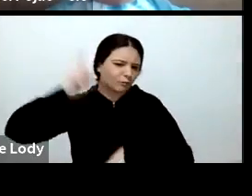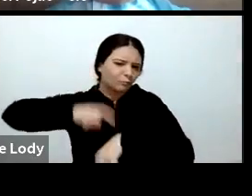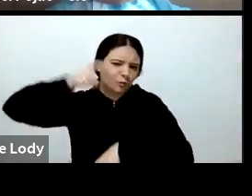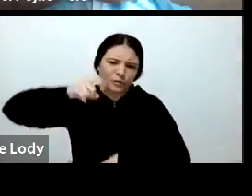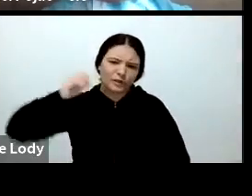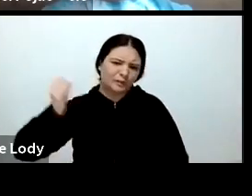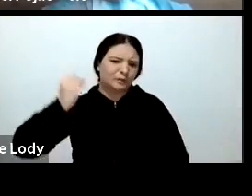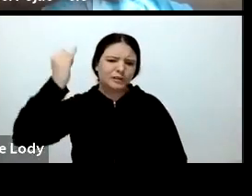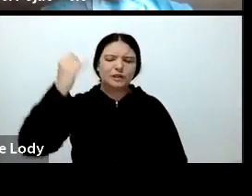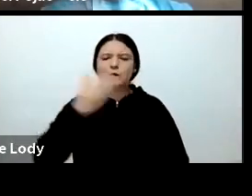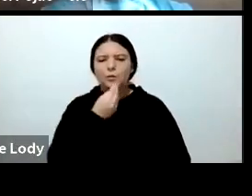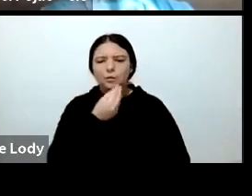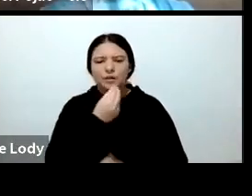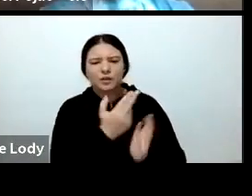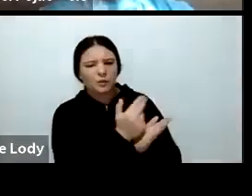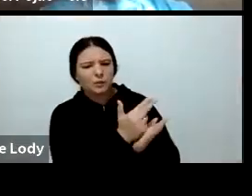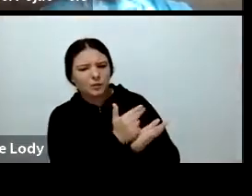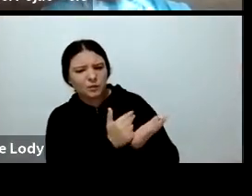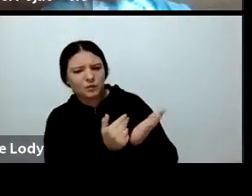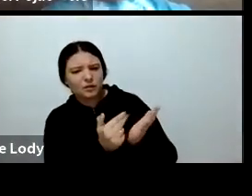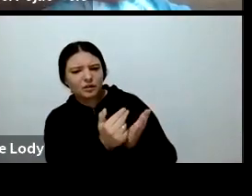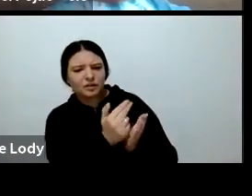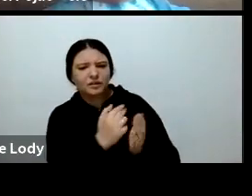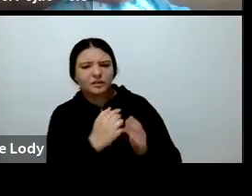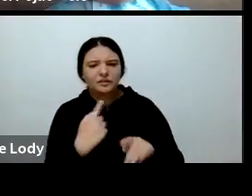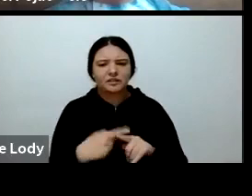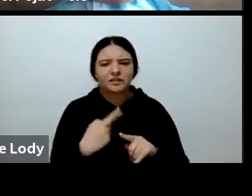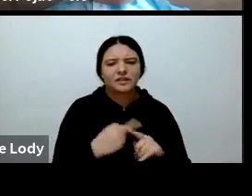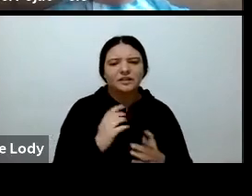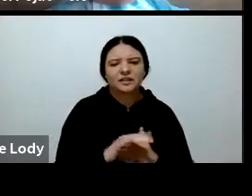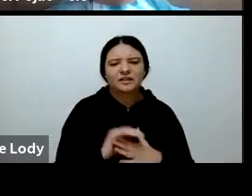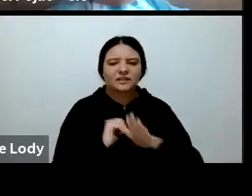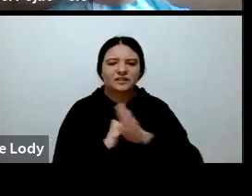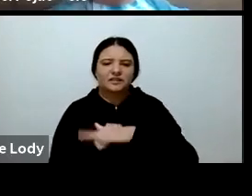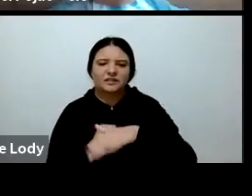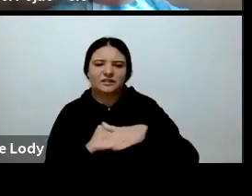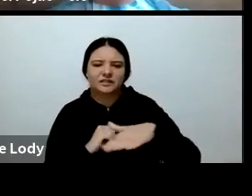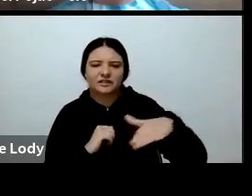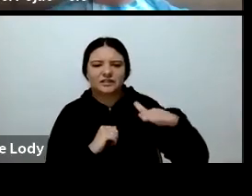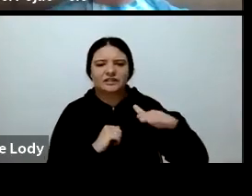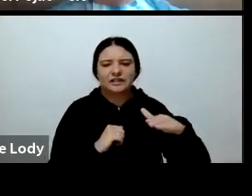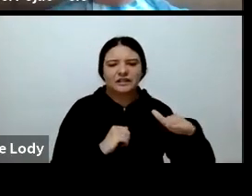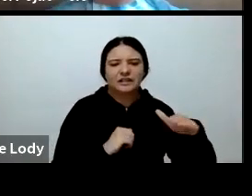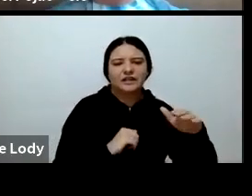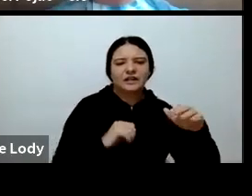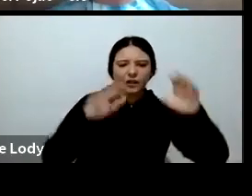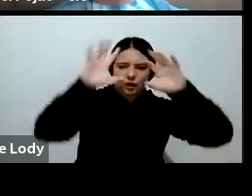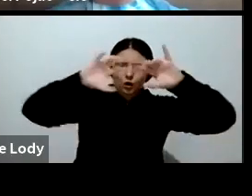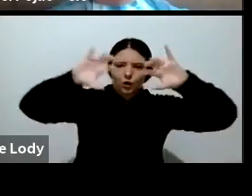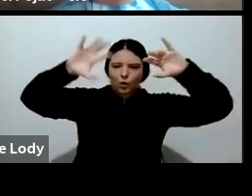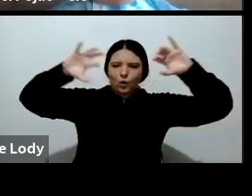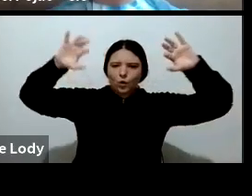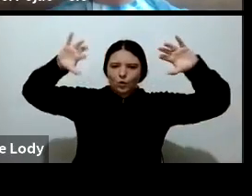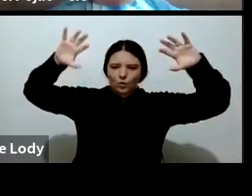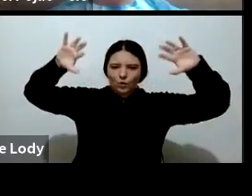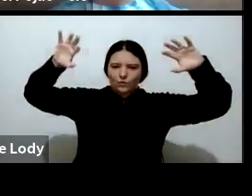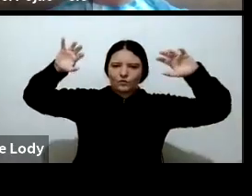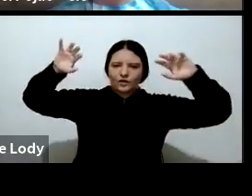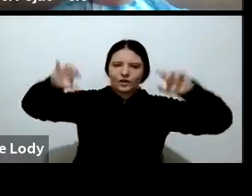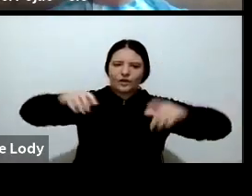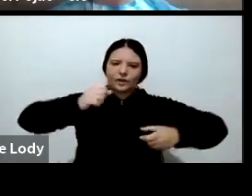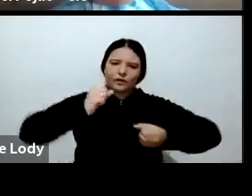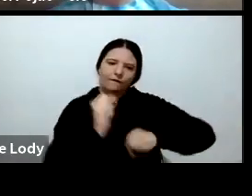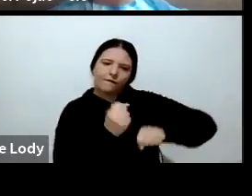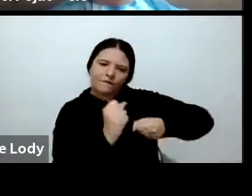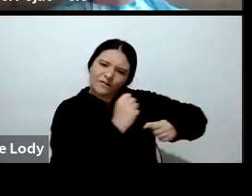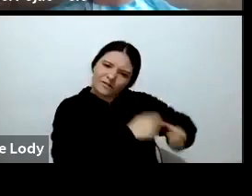menino vai lá e desenha, que é as crianças espantando a nuvem com uma vassoura que eles constroem